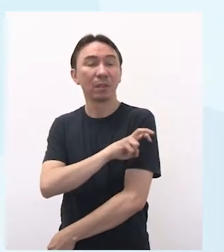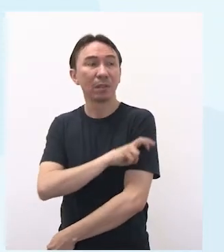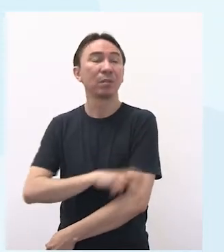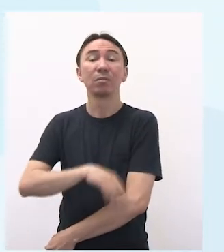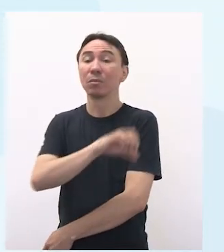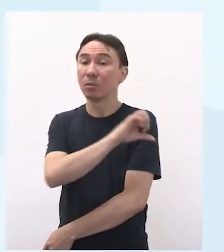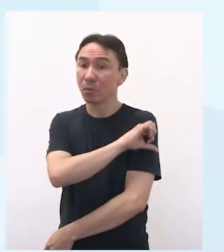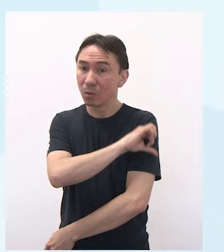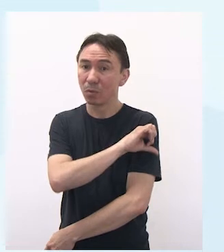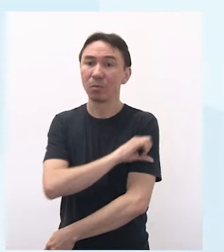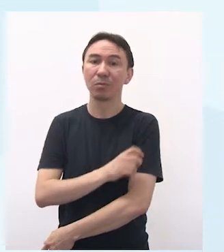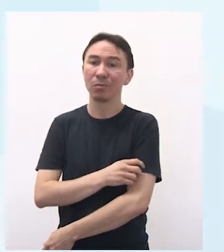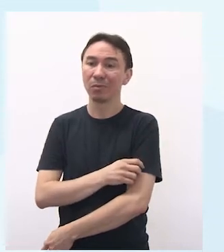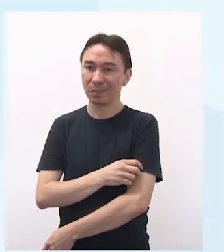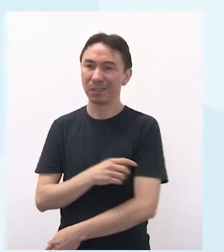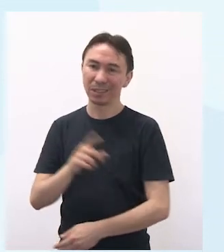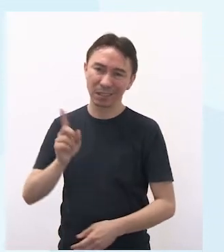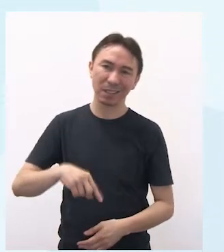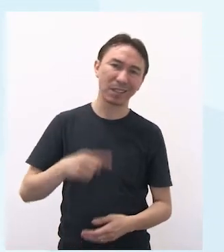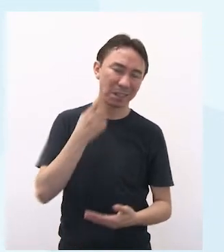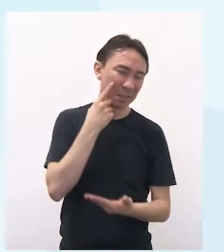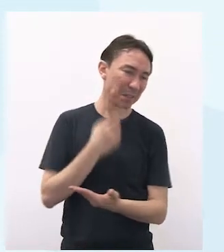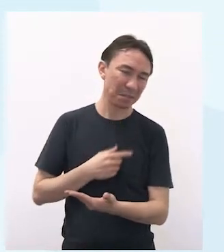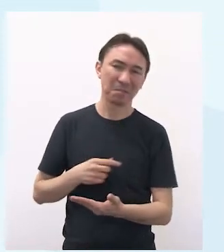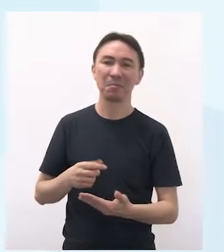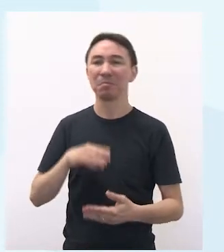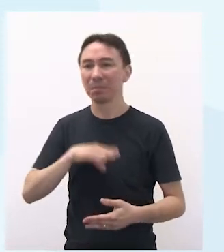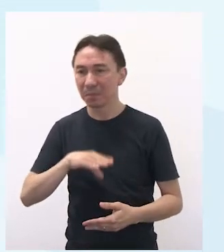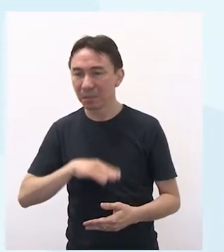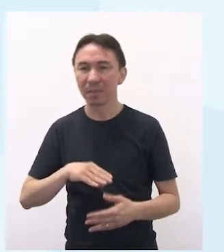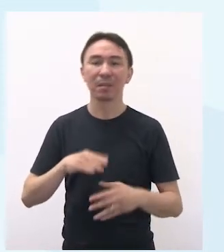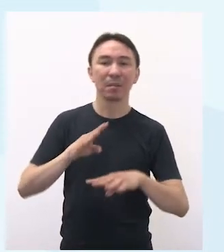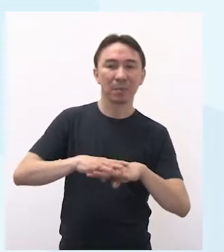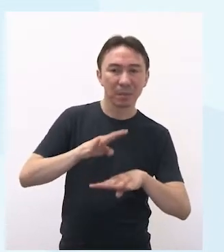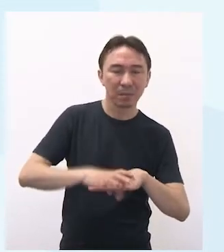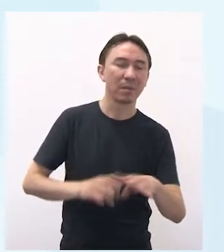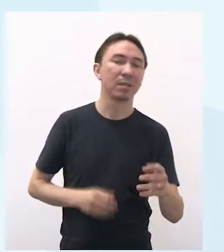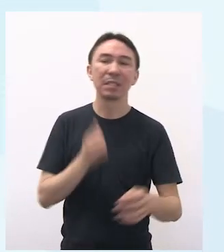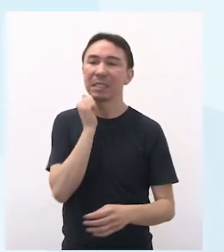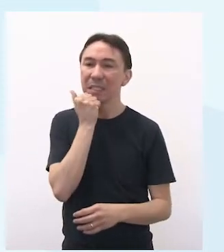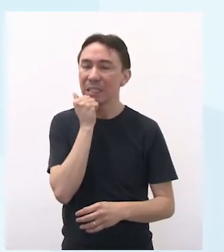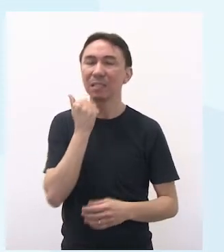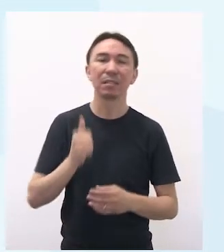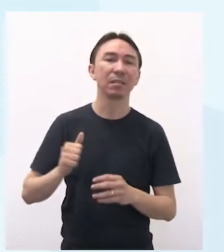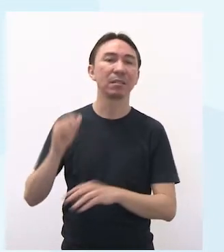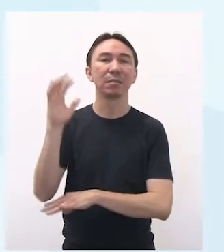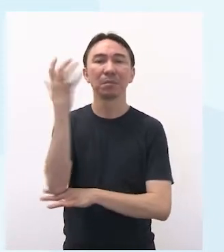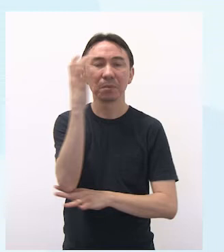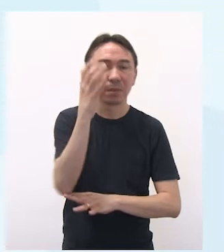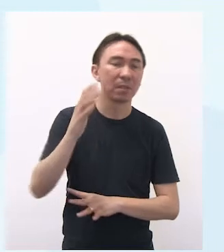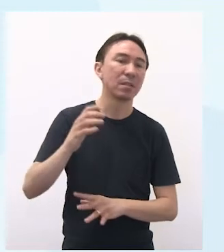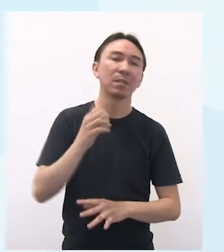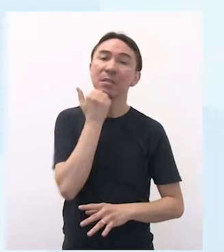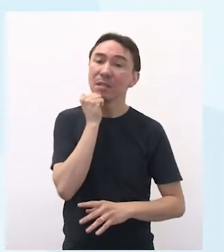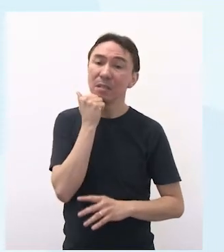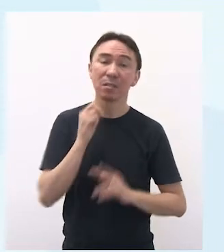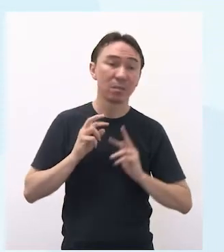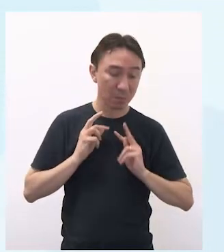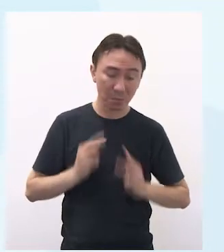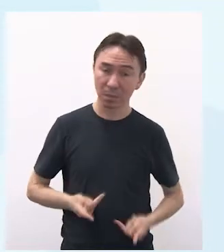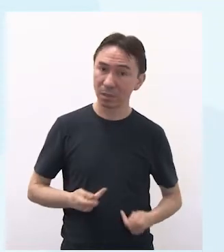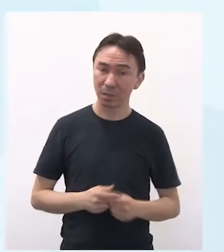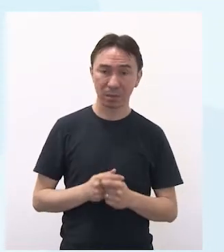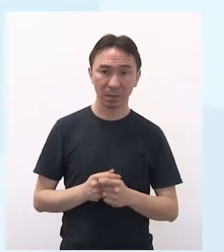humanas, para aqueles que irão fazer amostral no nono ano, ciências da natureza e ciências humanas. Esse material